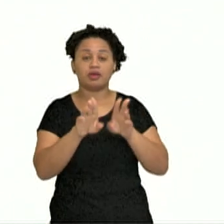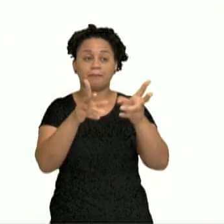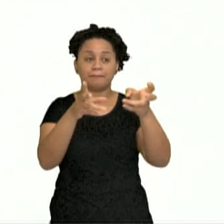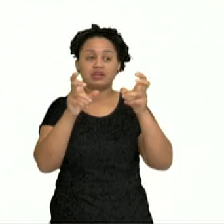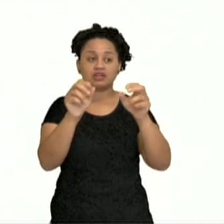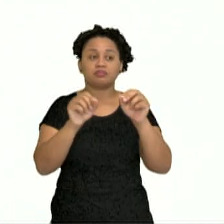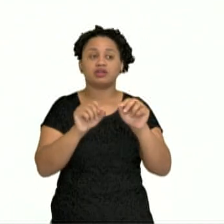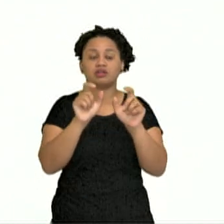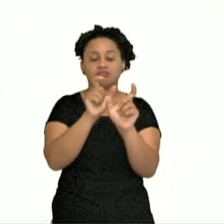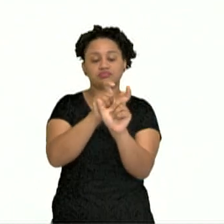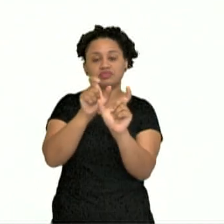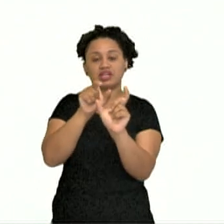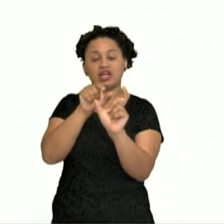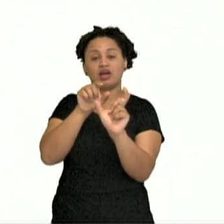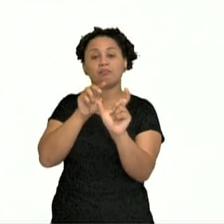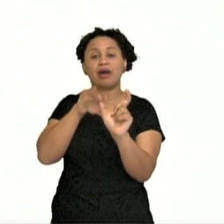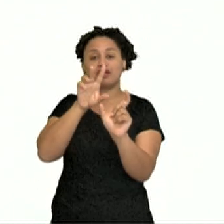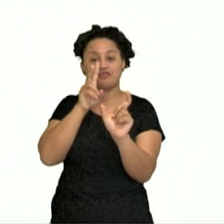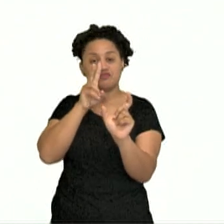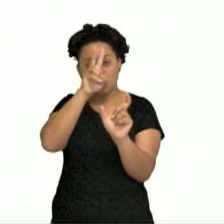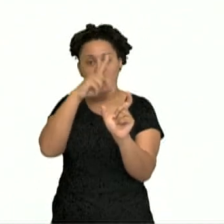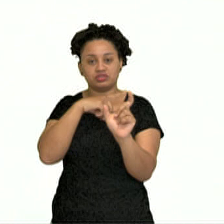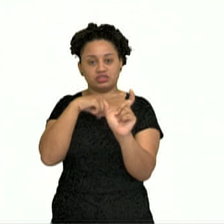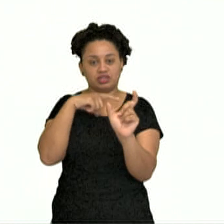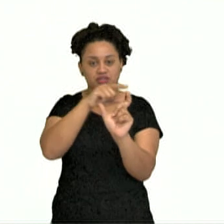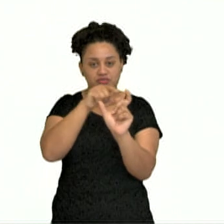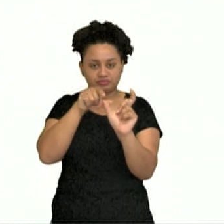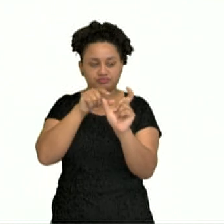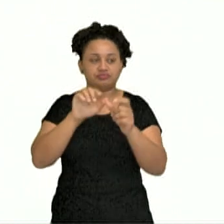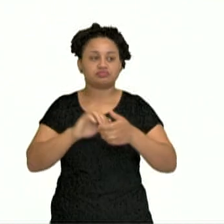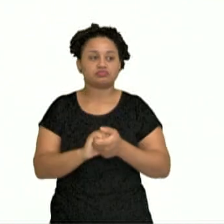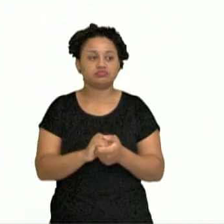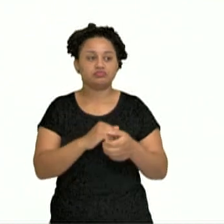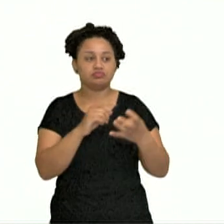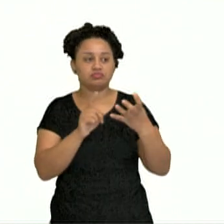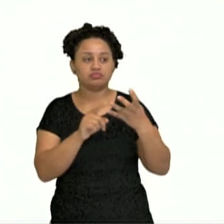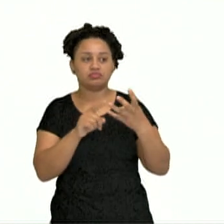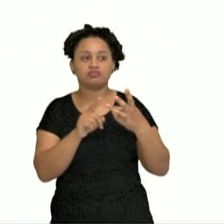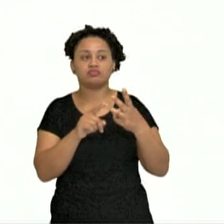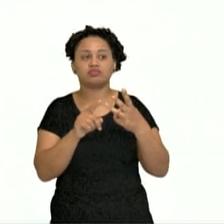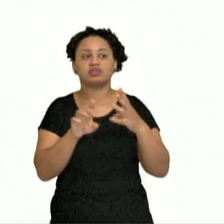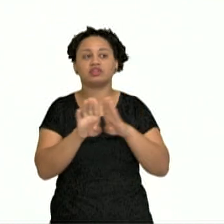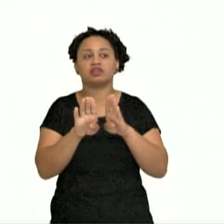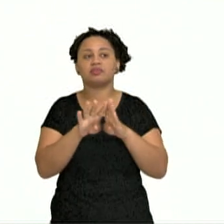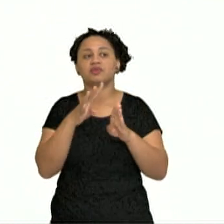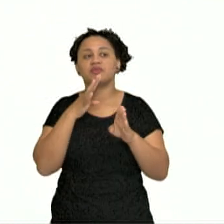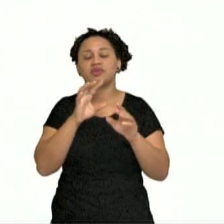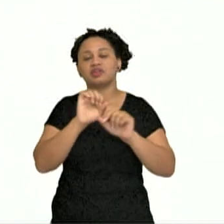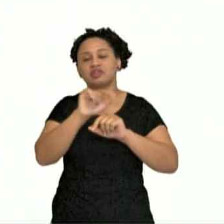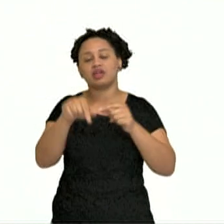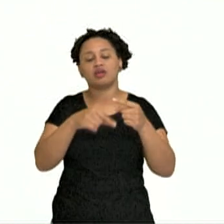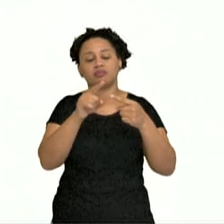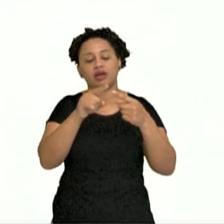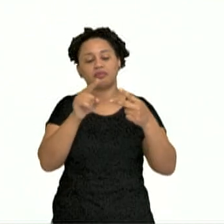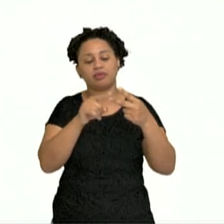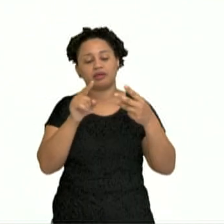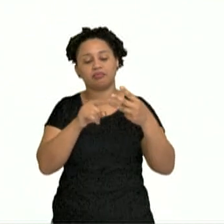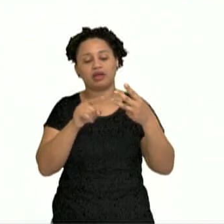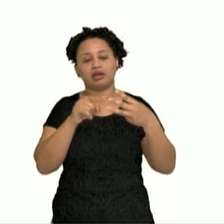das palavras. Vamos reconhecer a classificação de palavras, oxítonas, paroxítonas